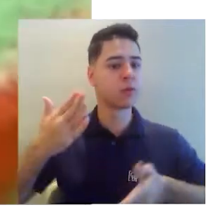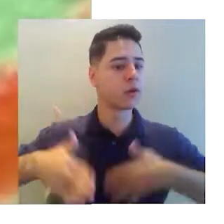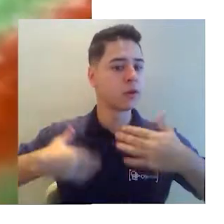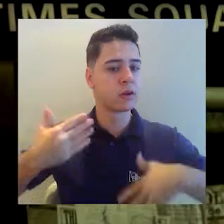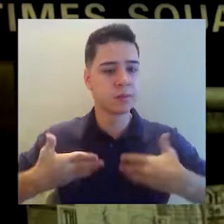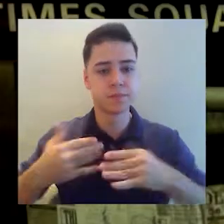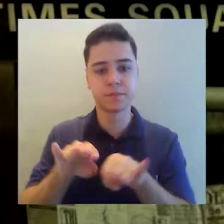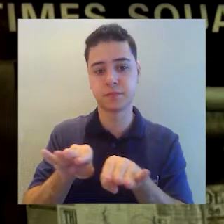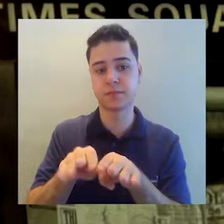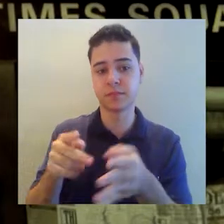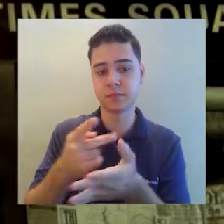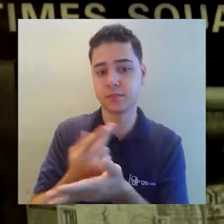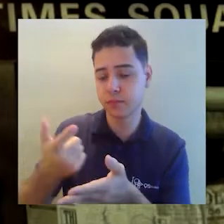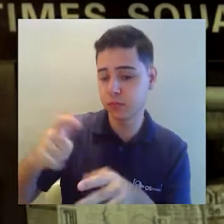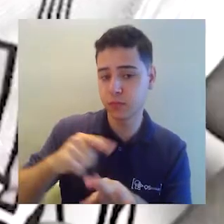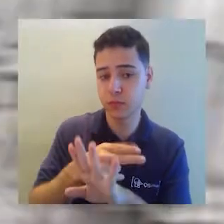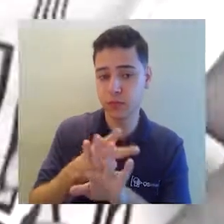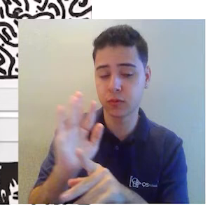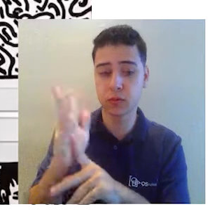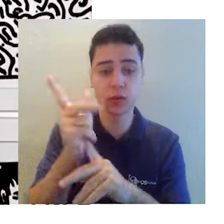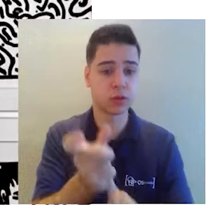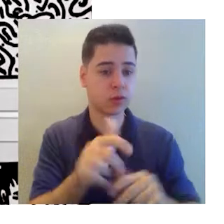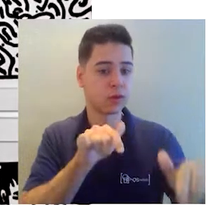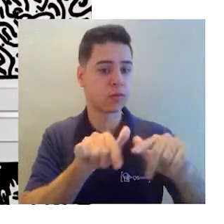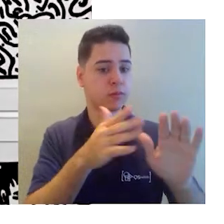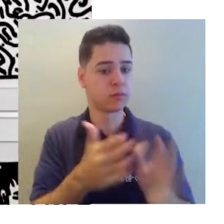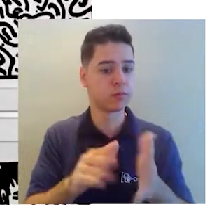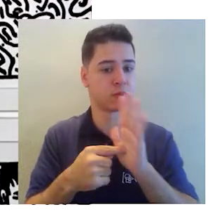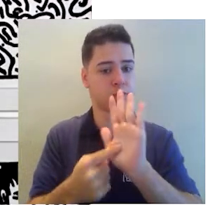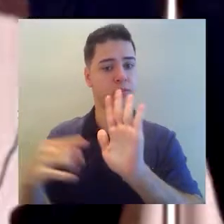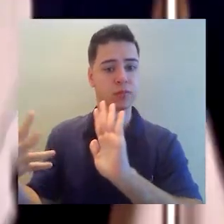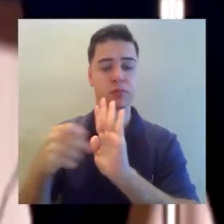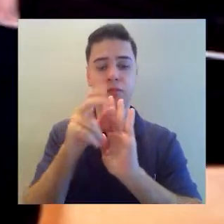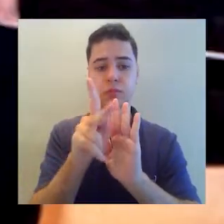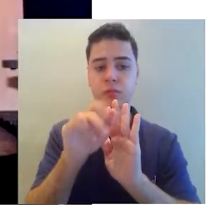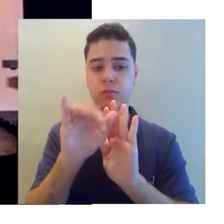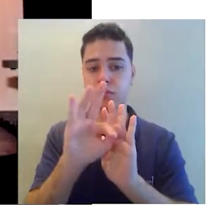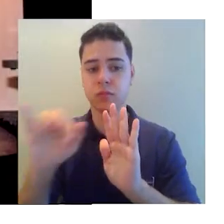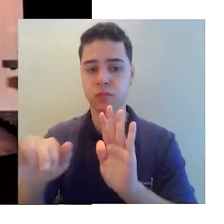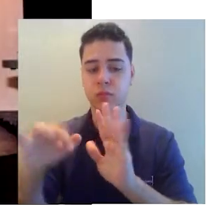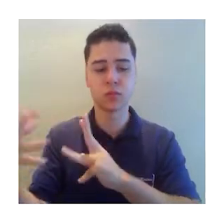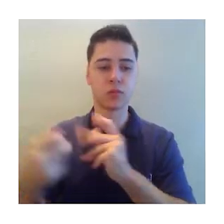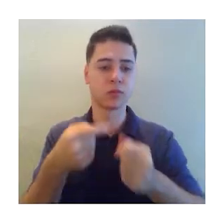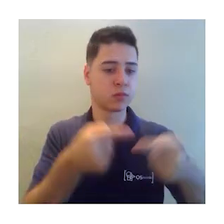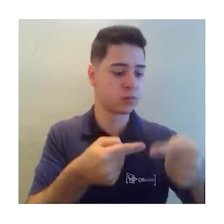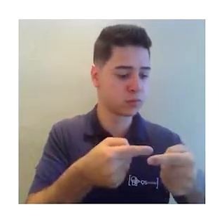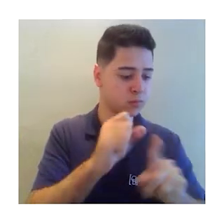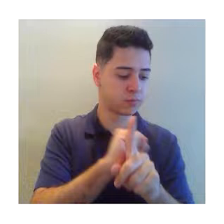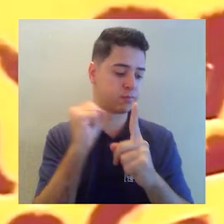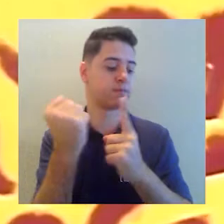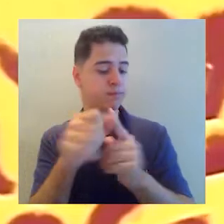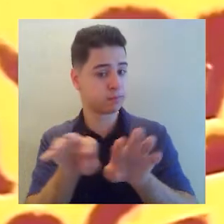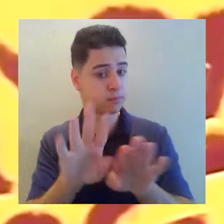animados. Assim como acontecia com outros artistas da época, o trabalho produzido por Keith Haring era muito conectado ao ativismo